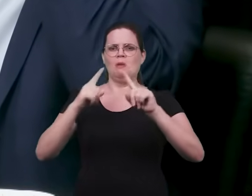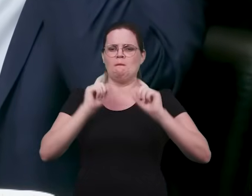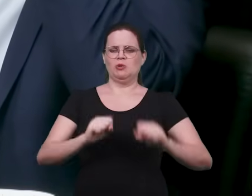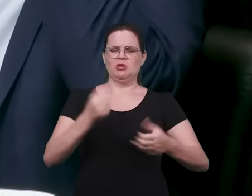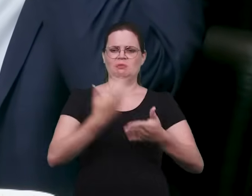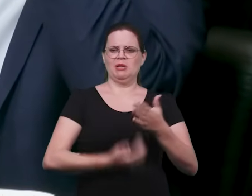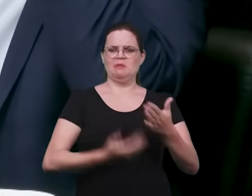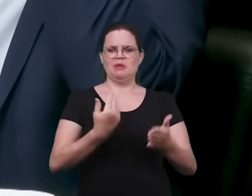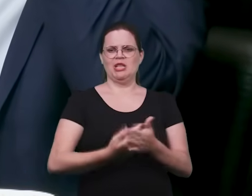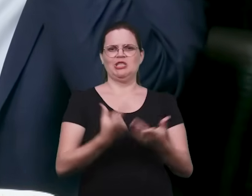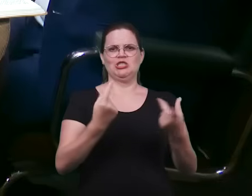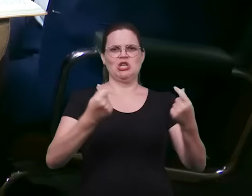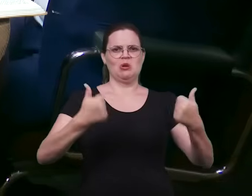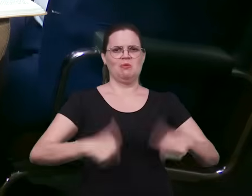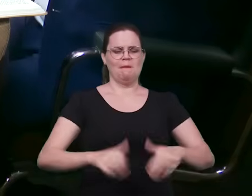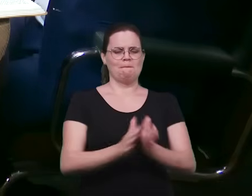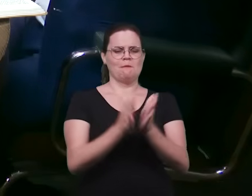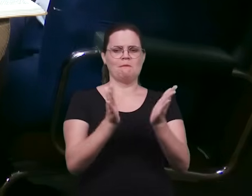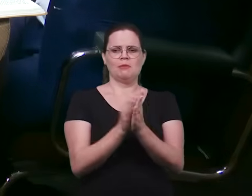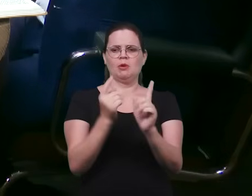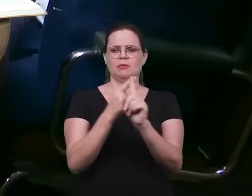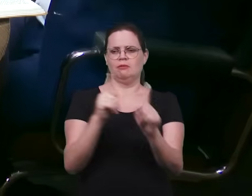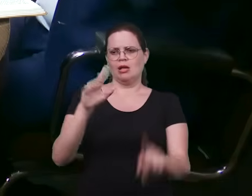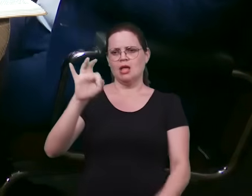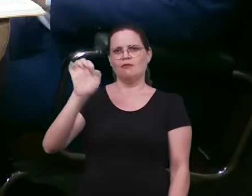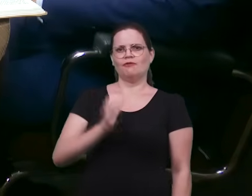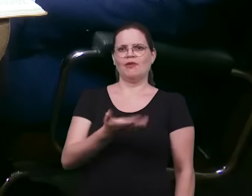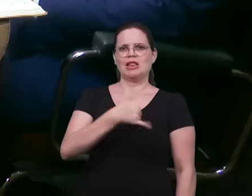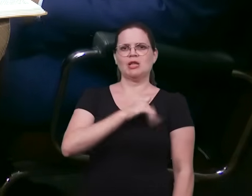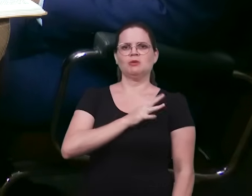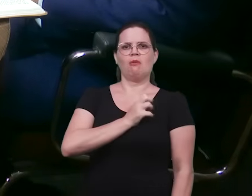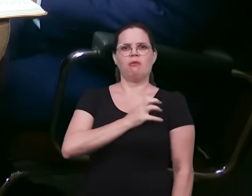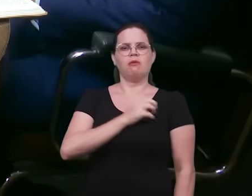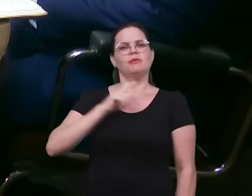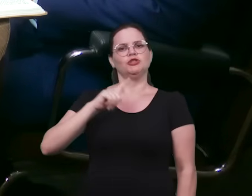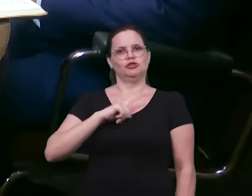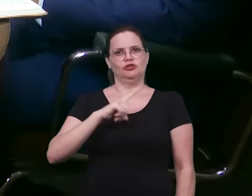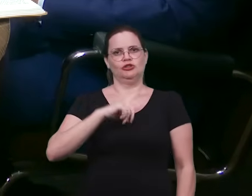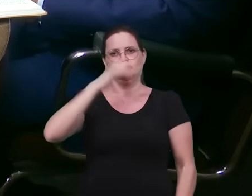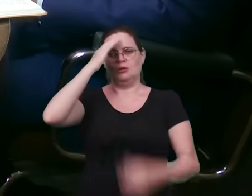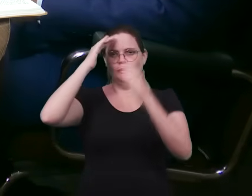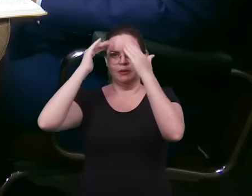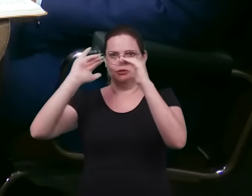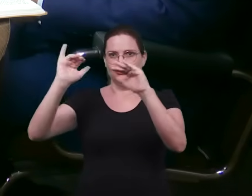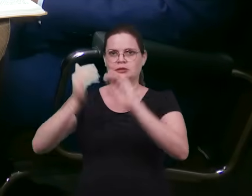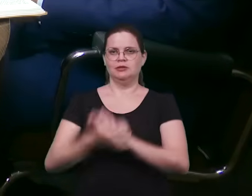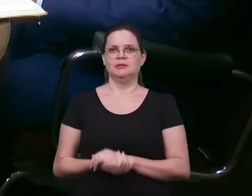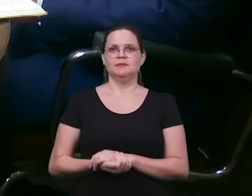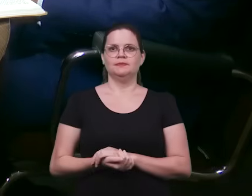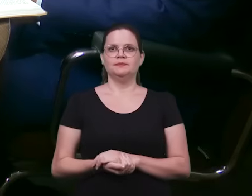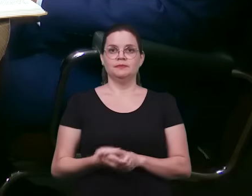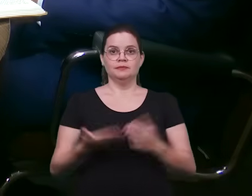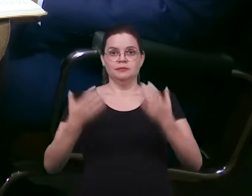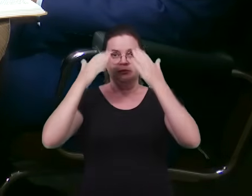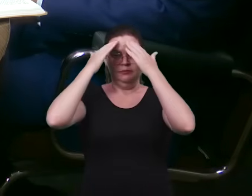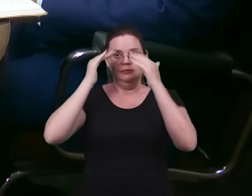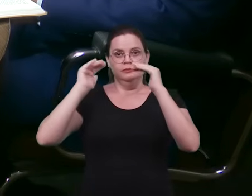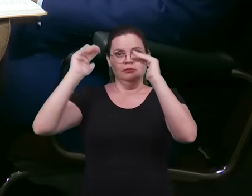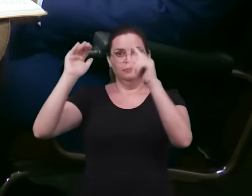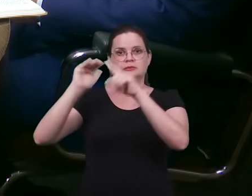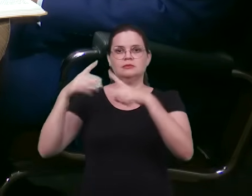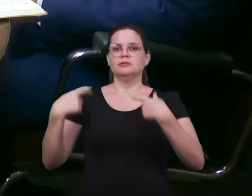fé. Glória a Deus. Né? E essa obediência, ela deve ser